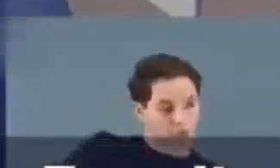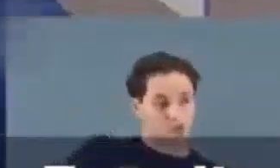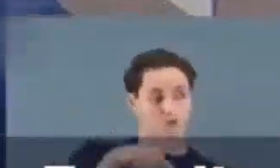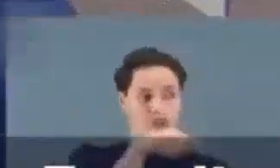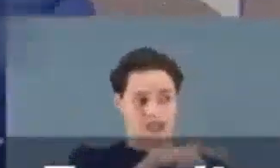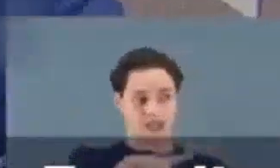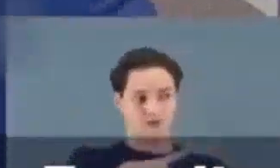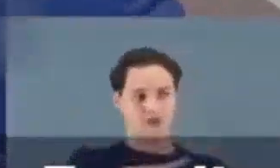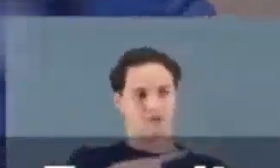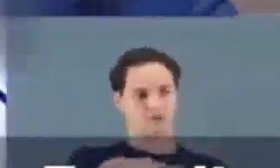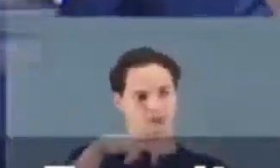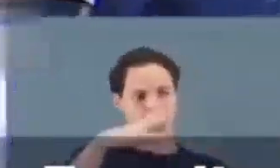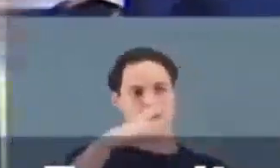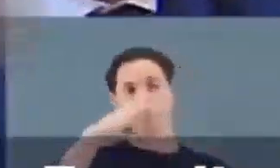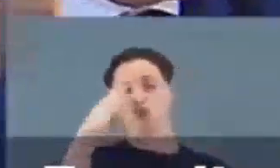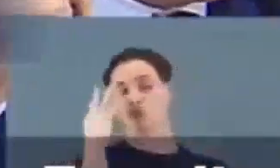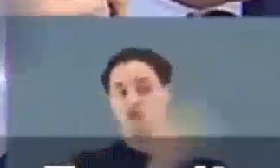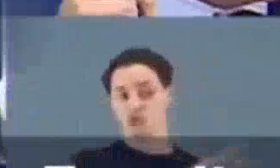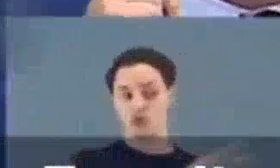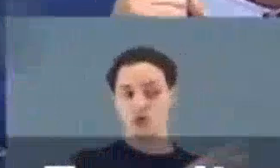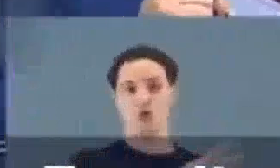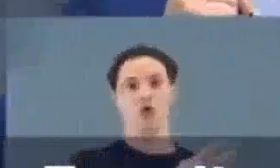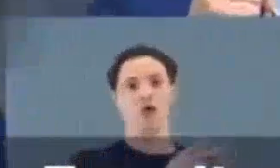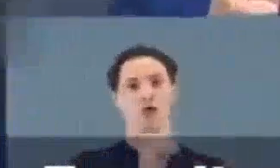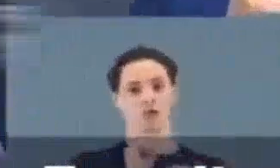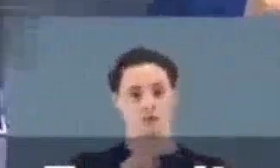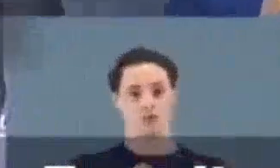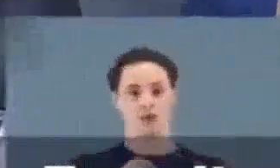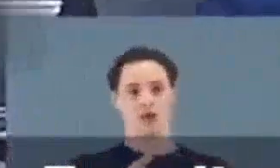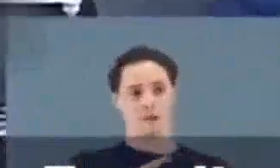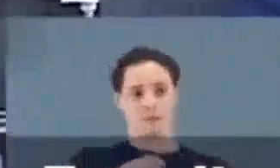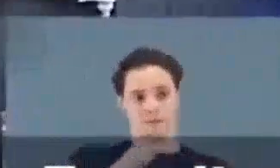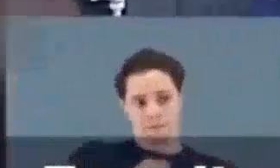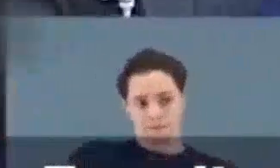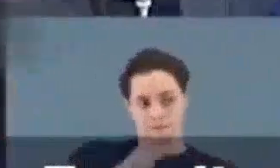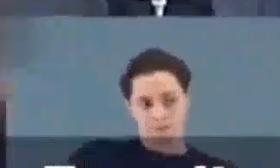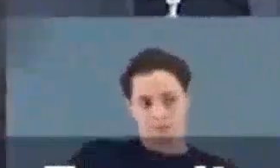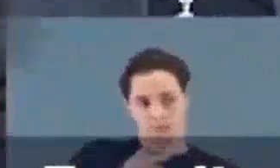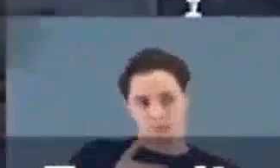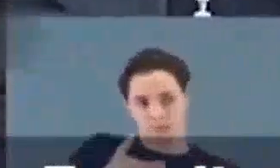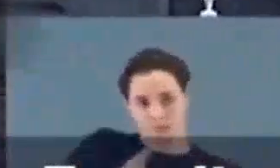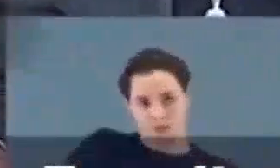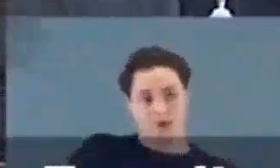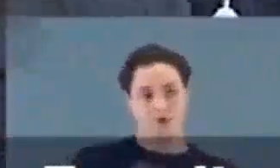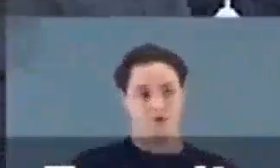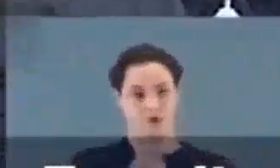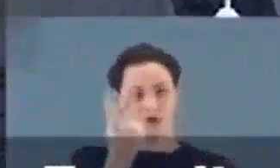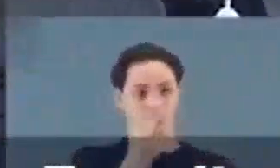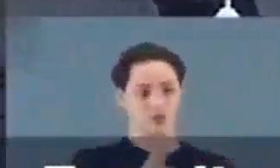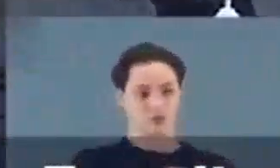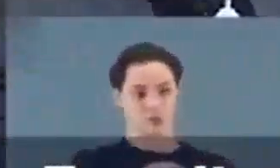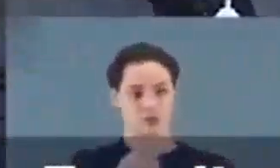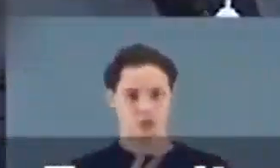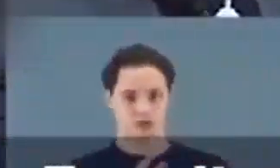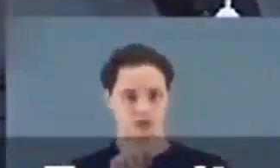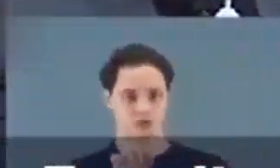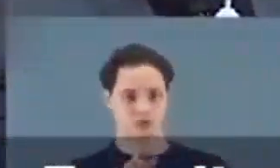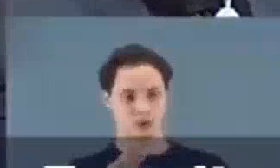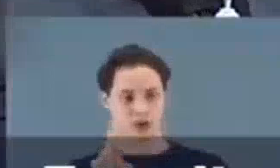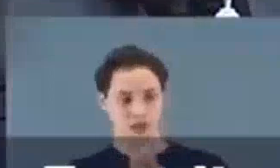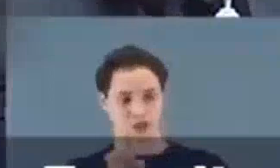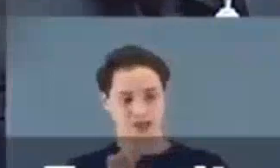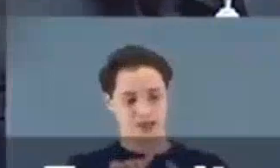foi condenado de forma pecuniária a pagar inicialmente um valor de R$52 mil,